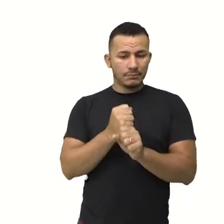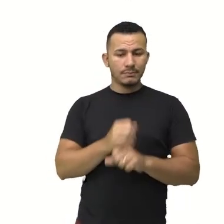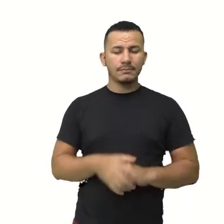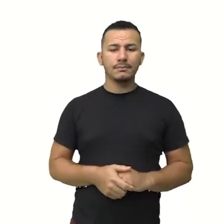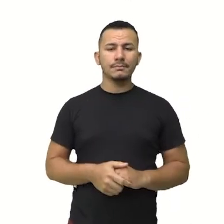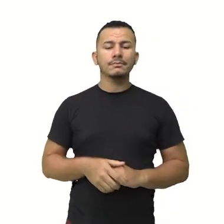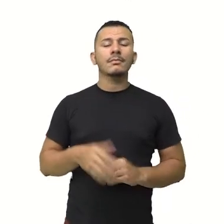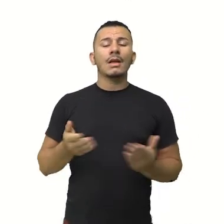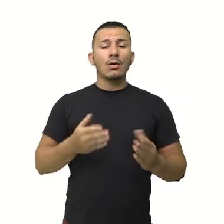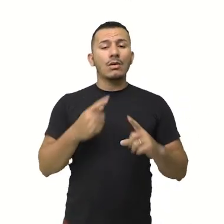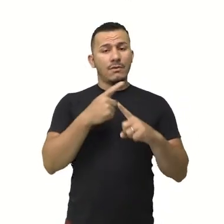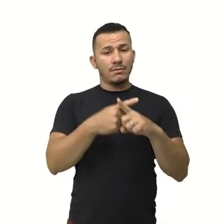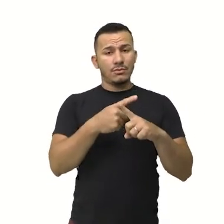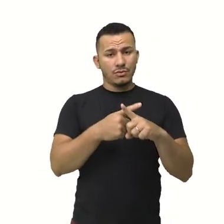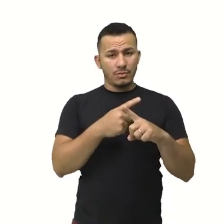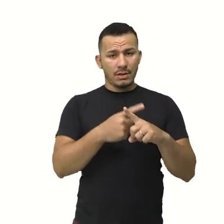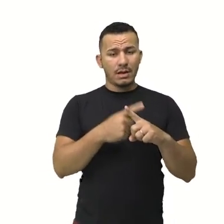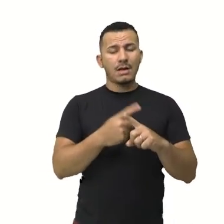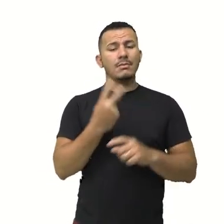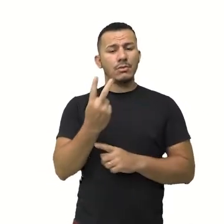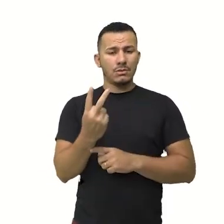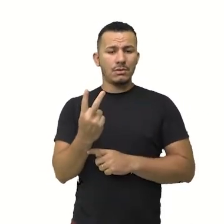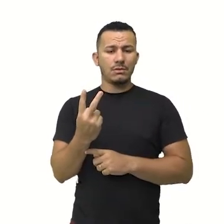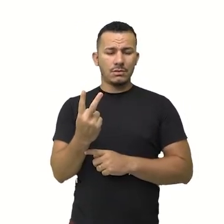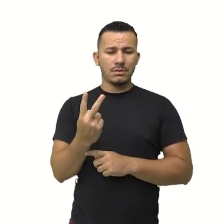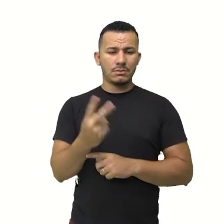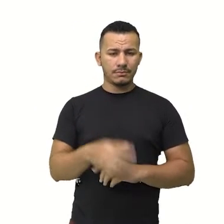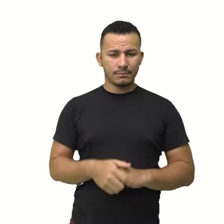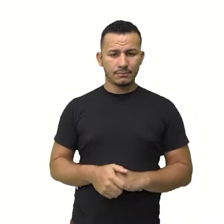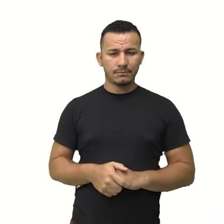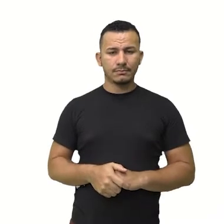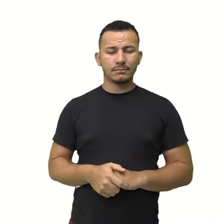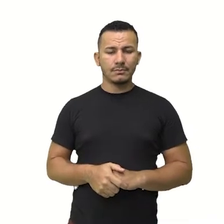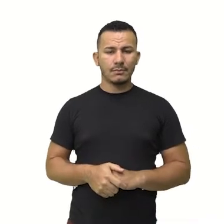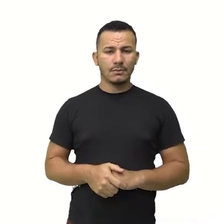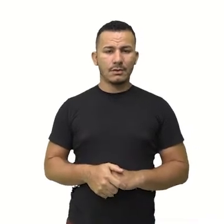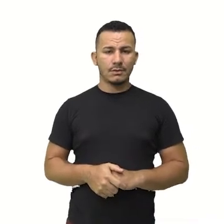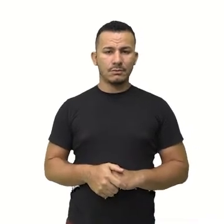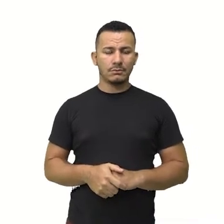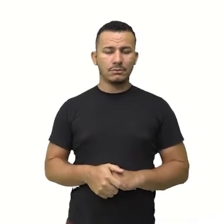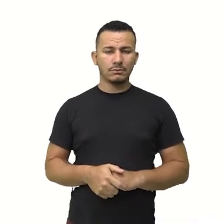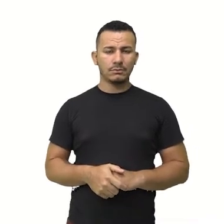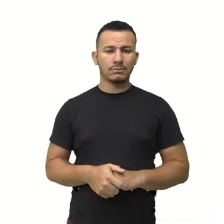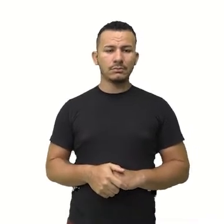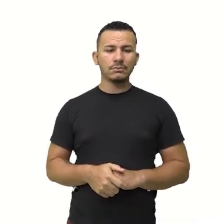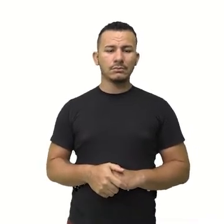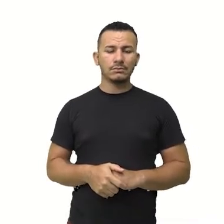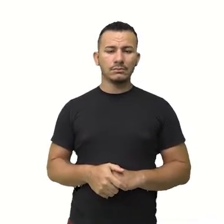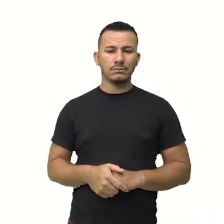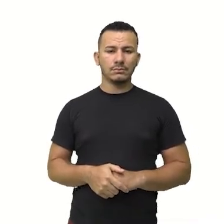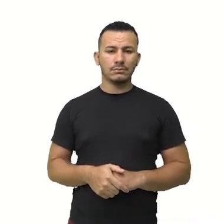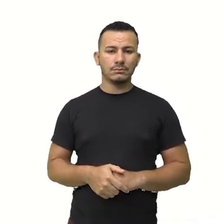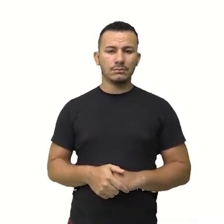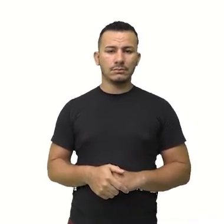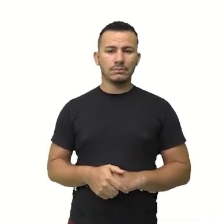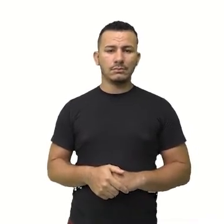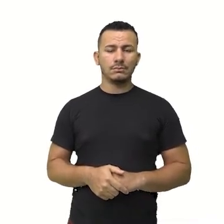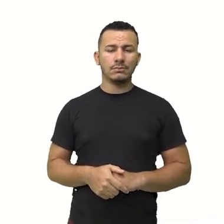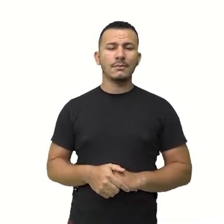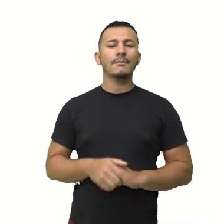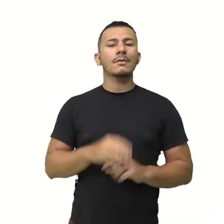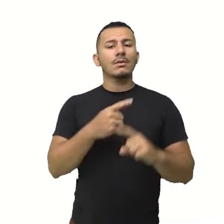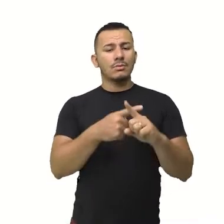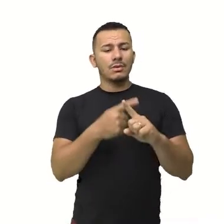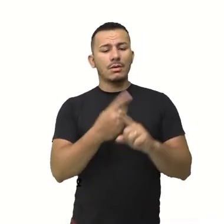pegar e vou multiplicar, então, por 2. Olha aqui, eu vou multiplicar exatamente por 2 esse negócio. Porque, olha lá,